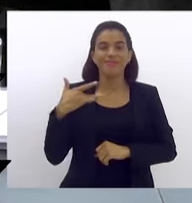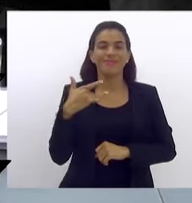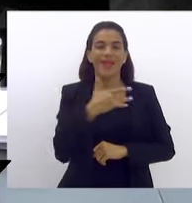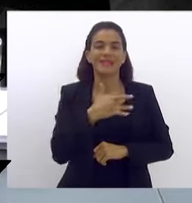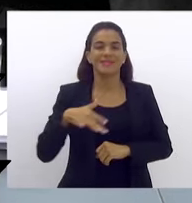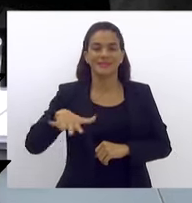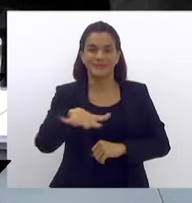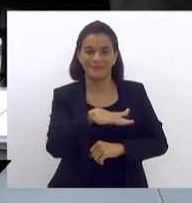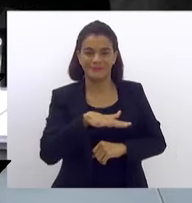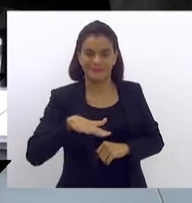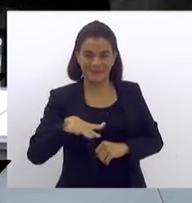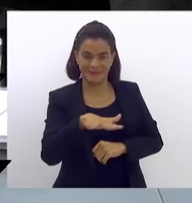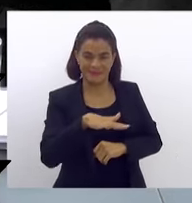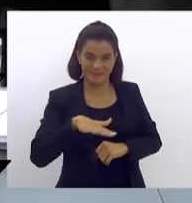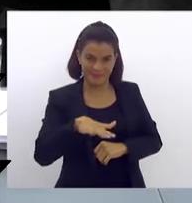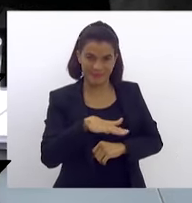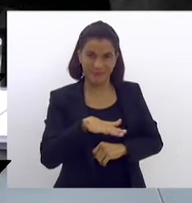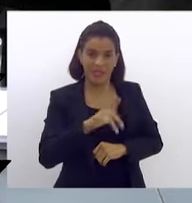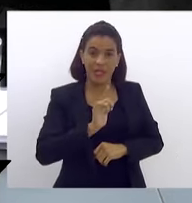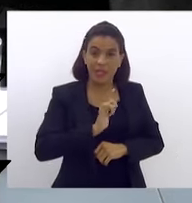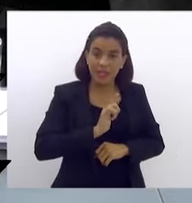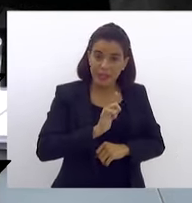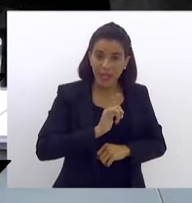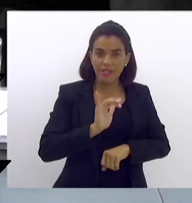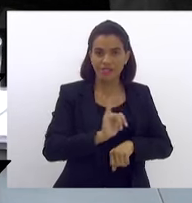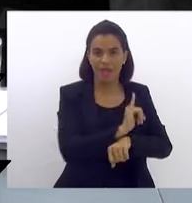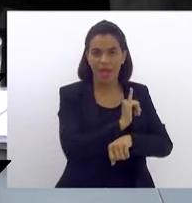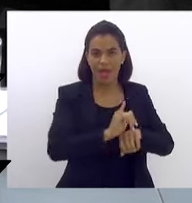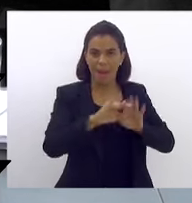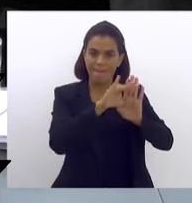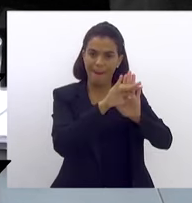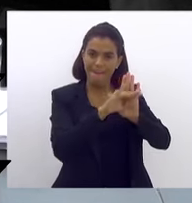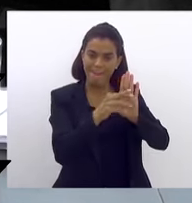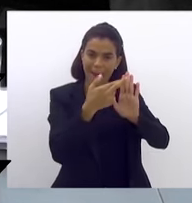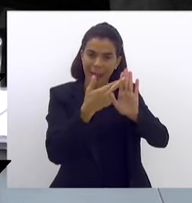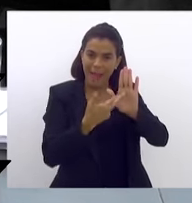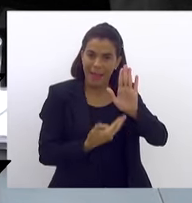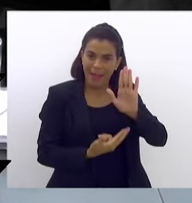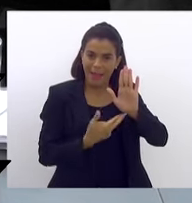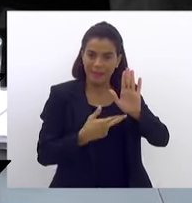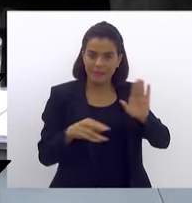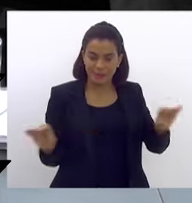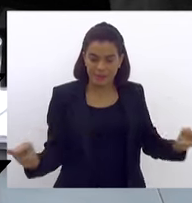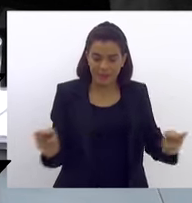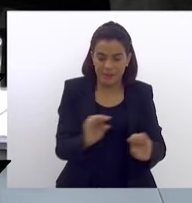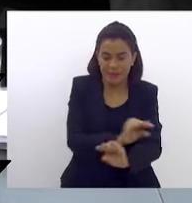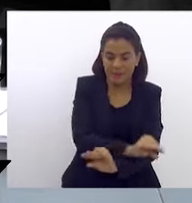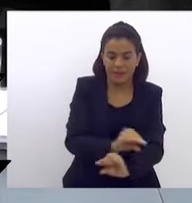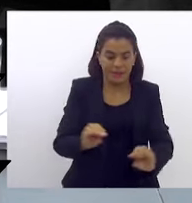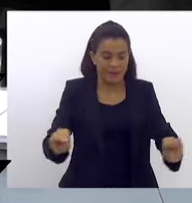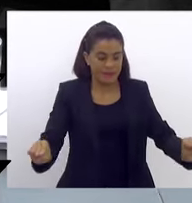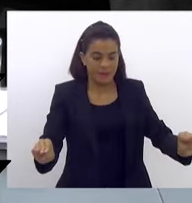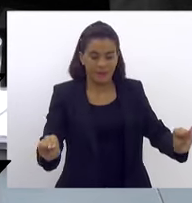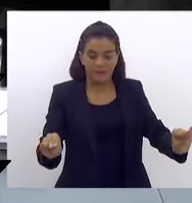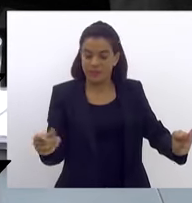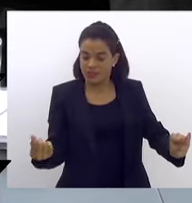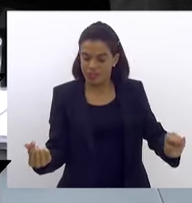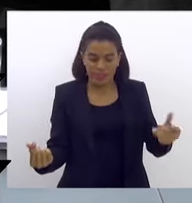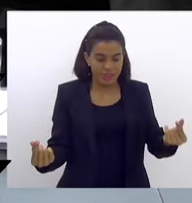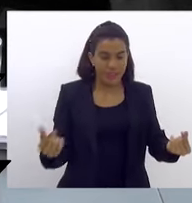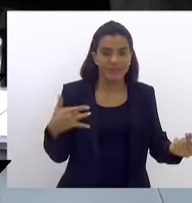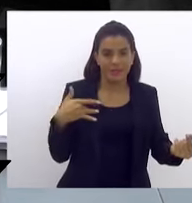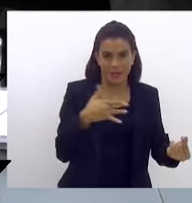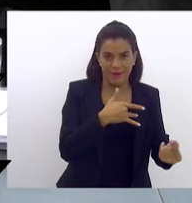que eu Argue Argue já tem um mecanismo transferência fundo a fundo existe mecanismo que não tem o